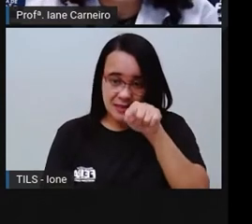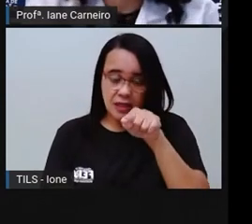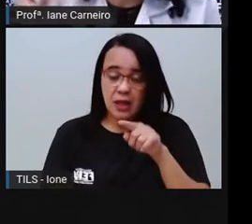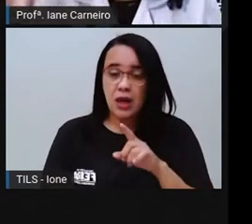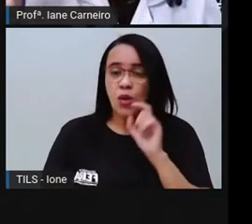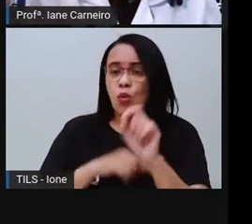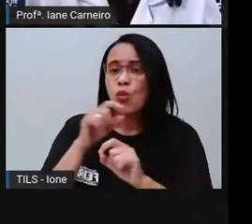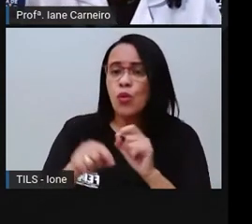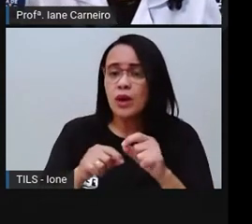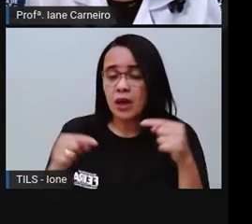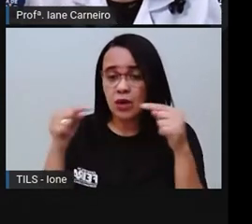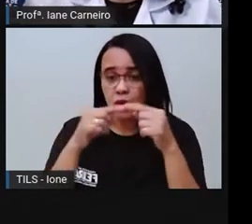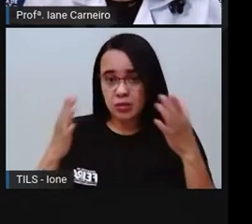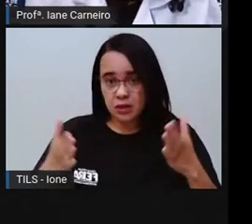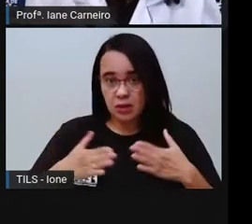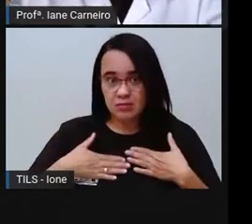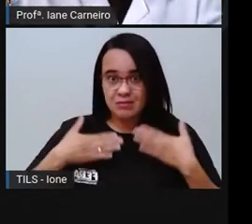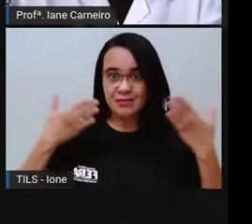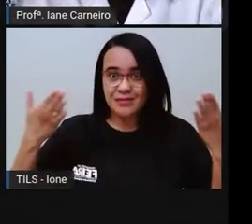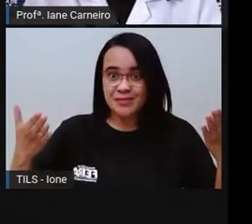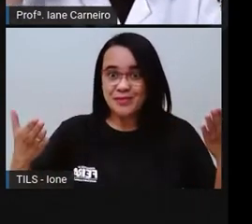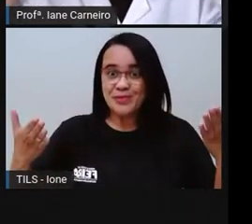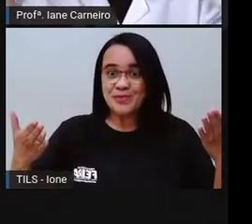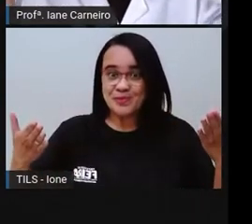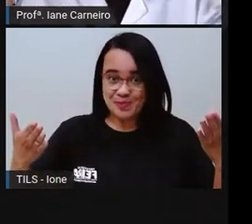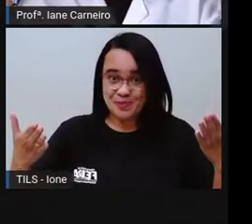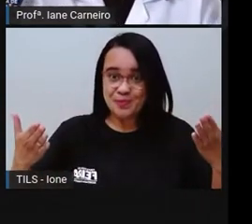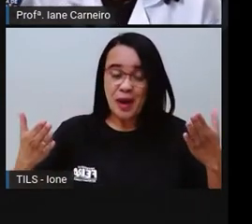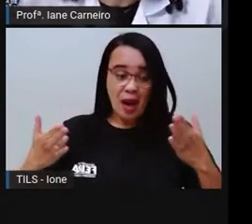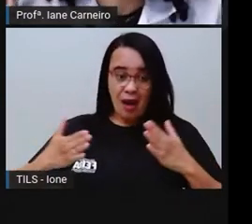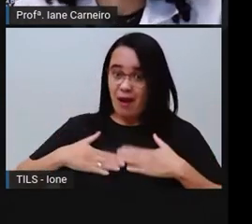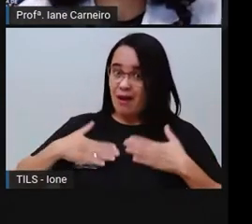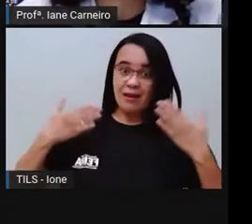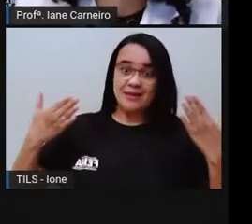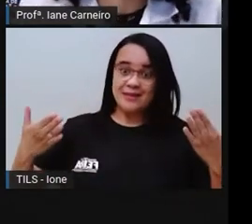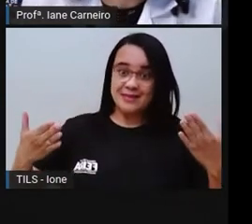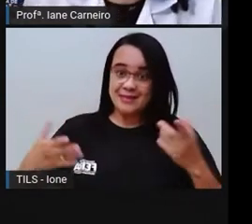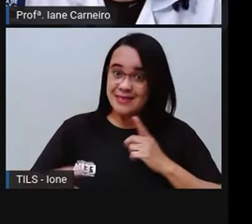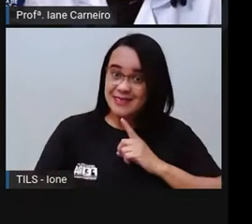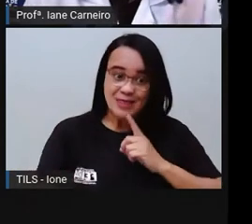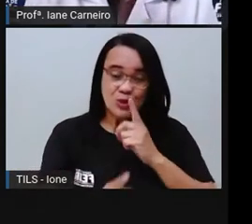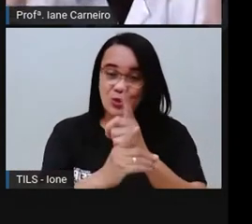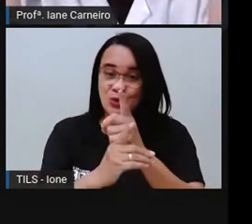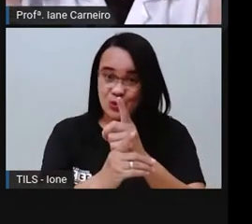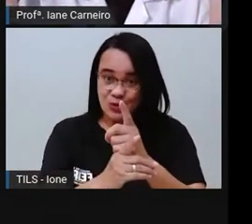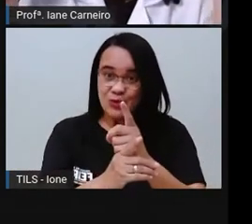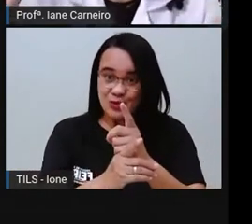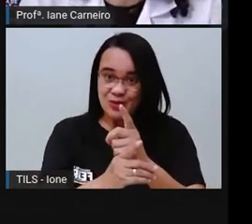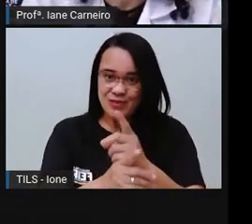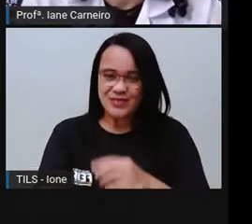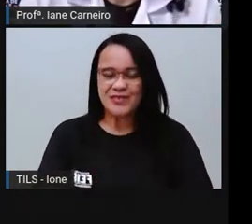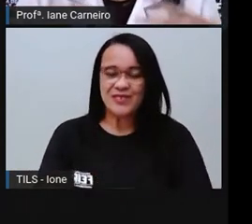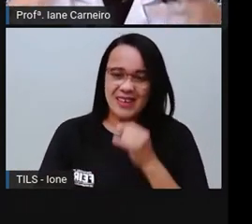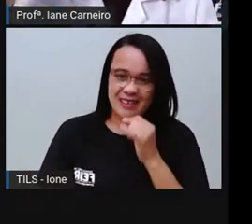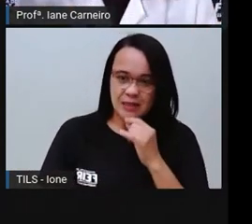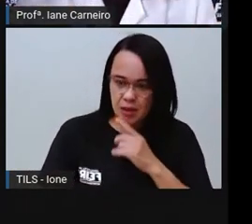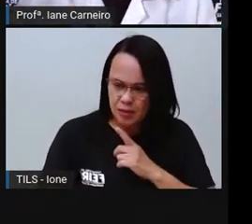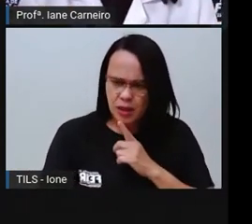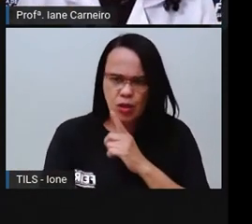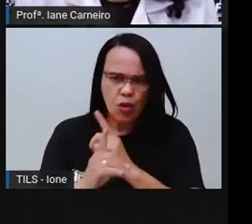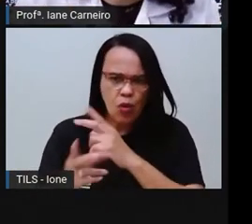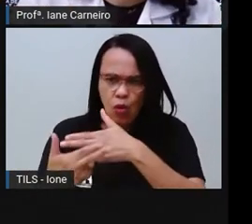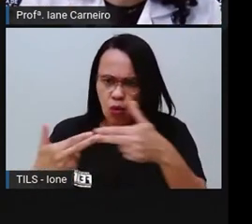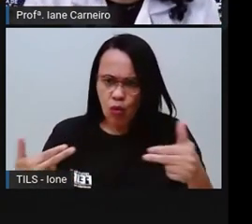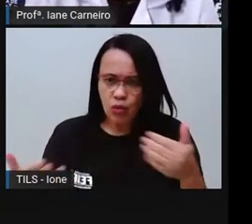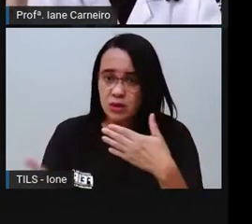né que é você indica o surpresa achou né quando você acha alguma coisa você não fica feliz então a